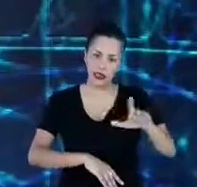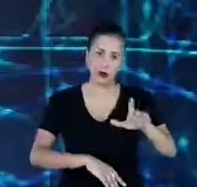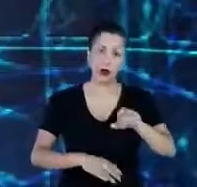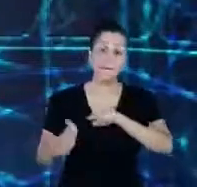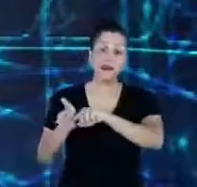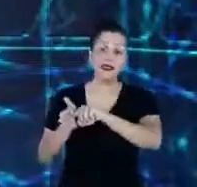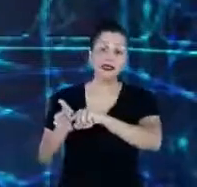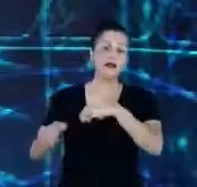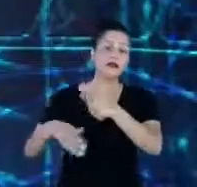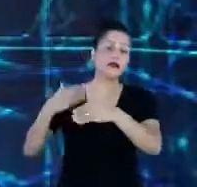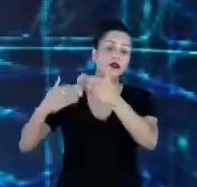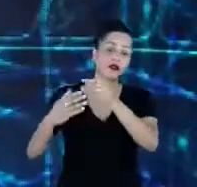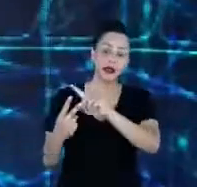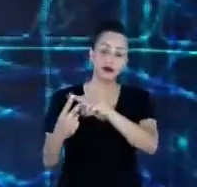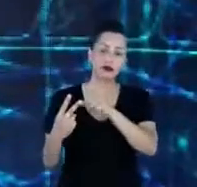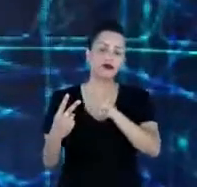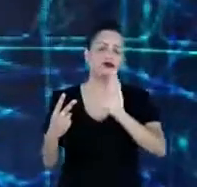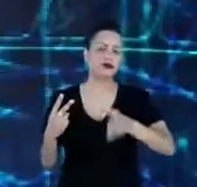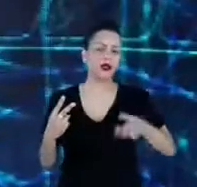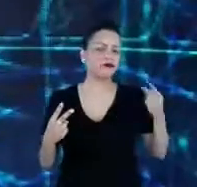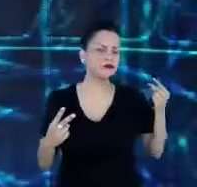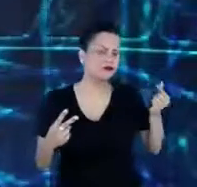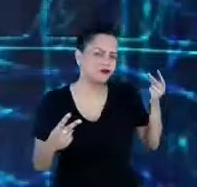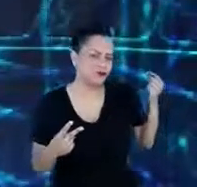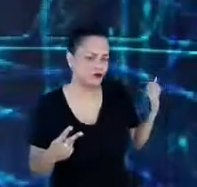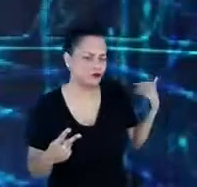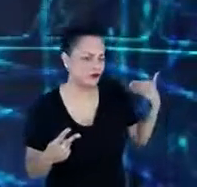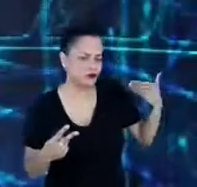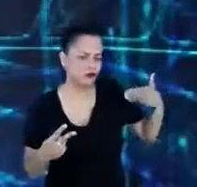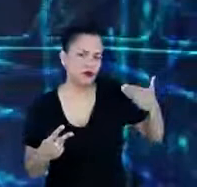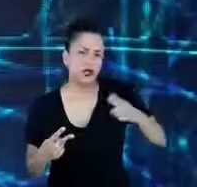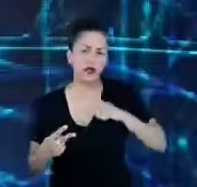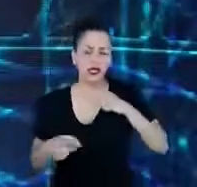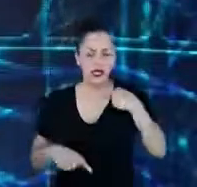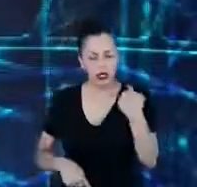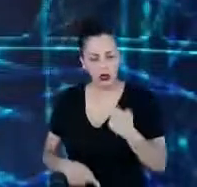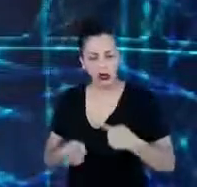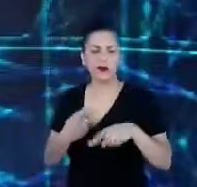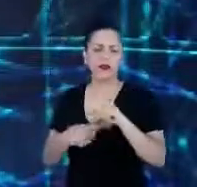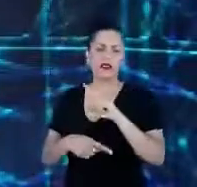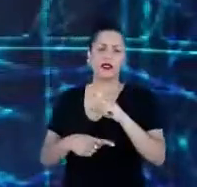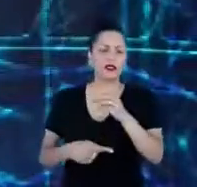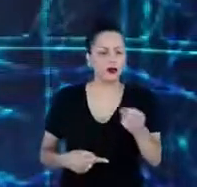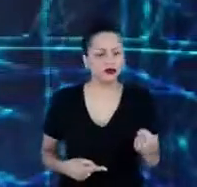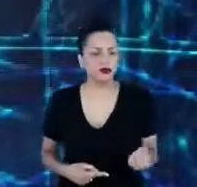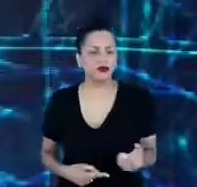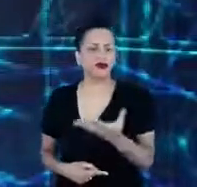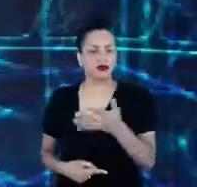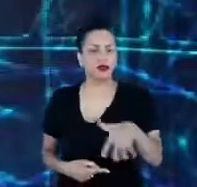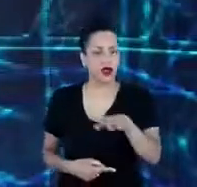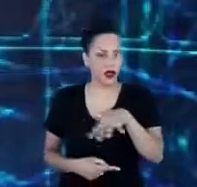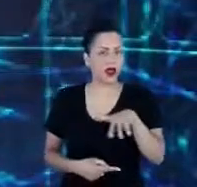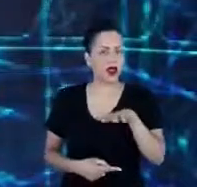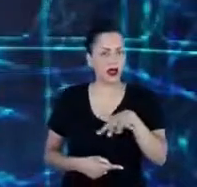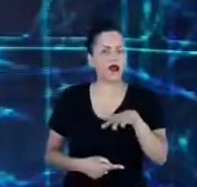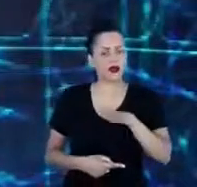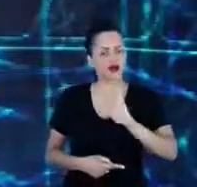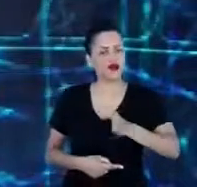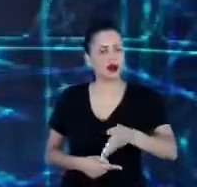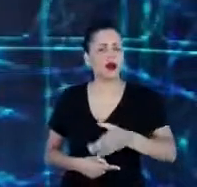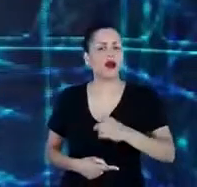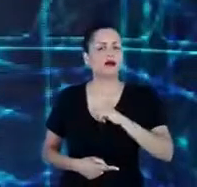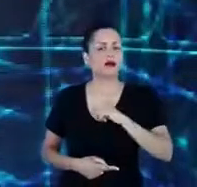programa que traz já de longa data muita inovação muito a modernização para o setor eu acho que as empresas